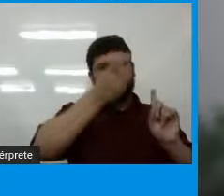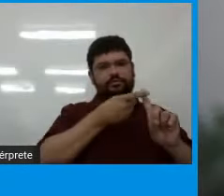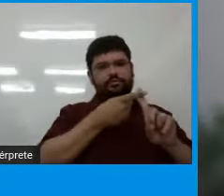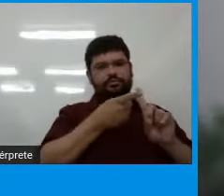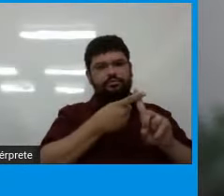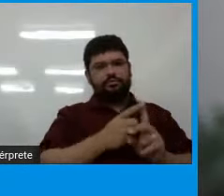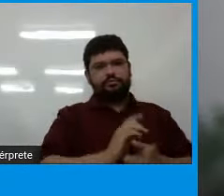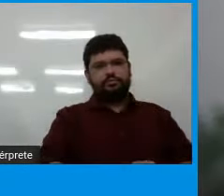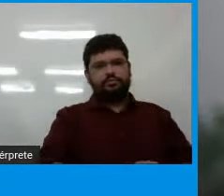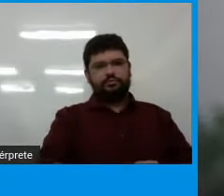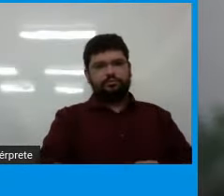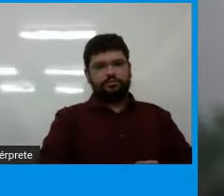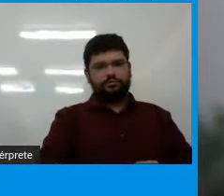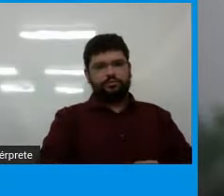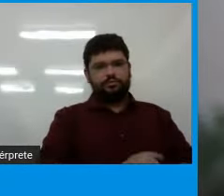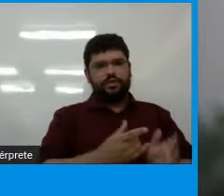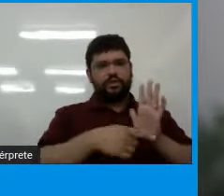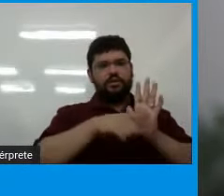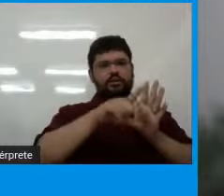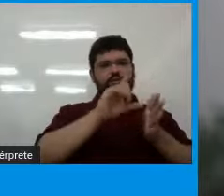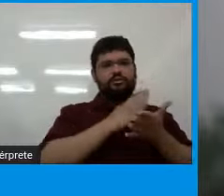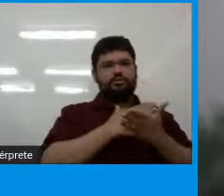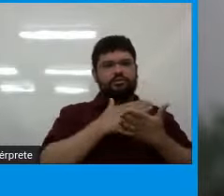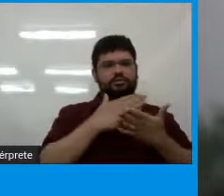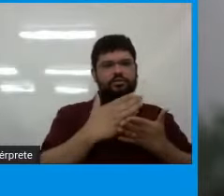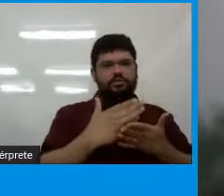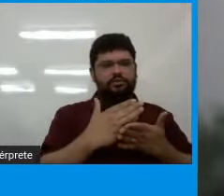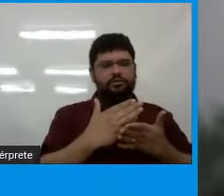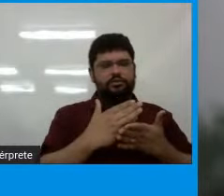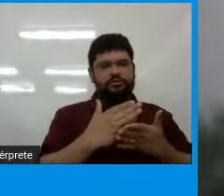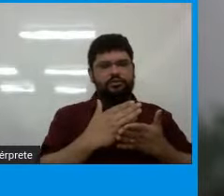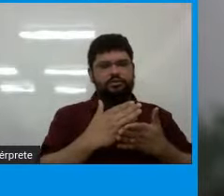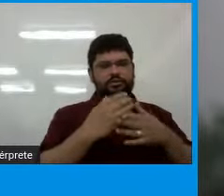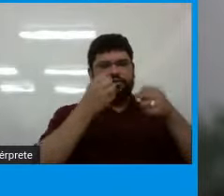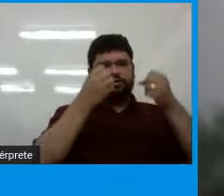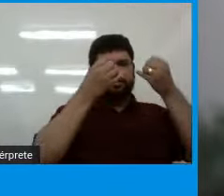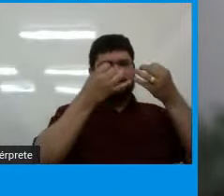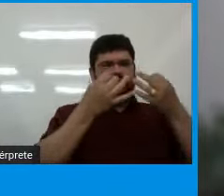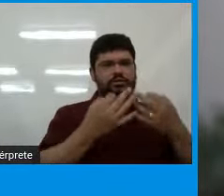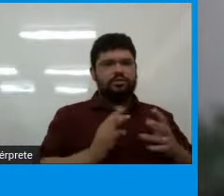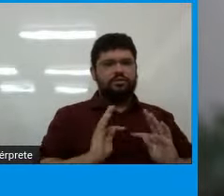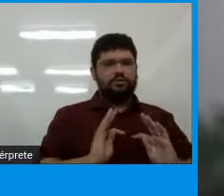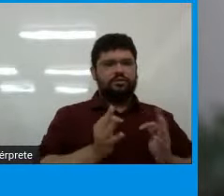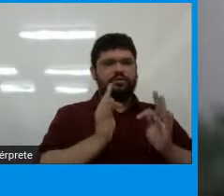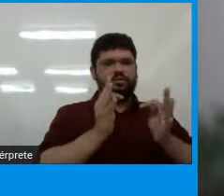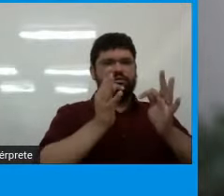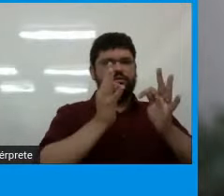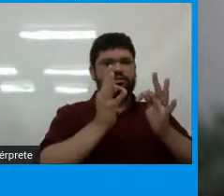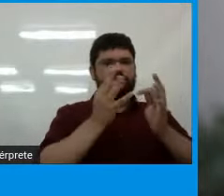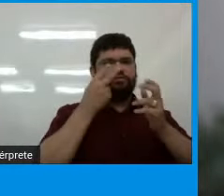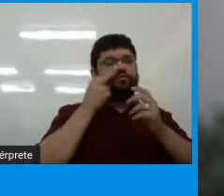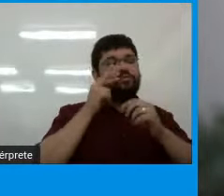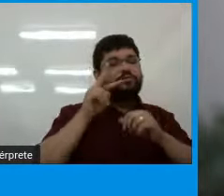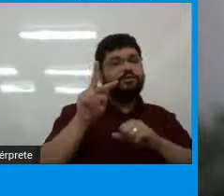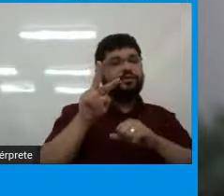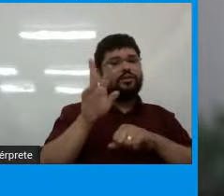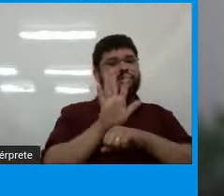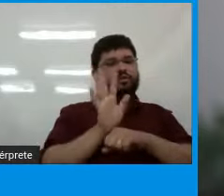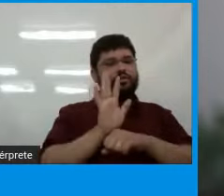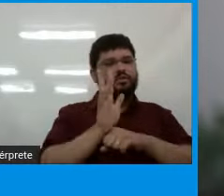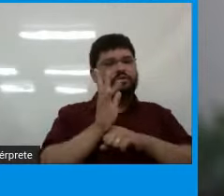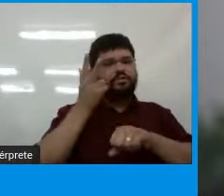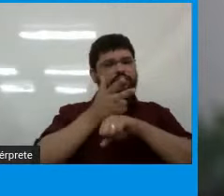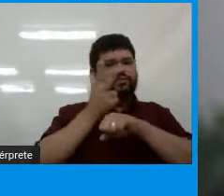Né? Então, antes de começar a detalhar um pouco as plataformas tecnológicas, eu gostaria que vocês assistissem esse